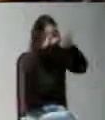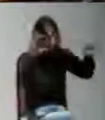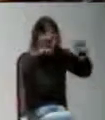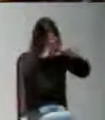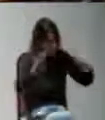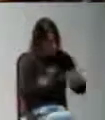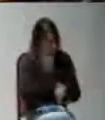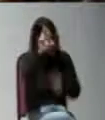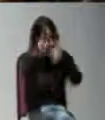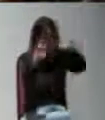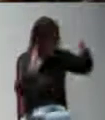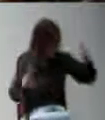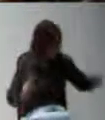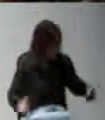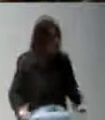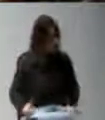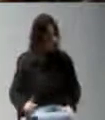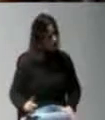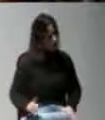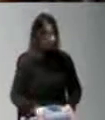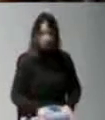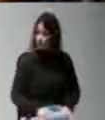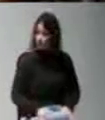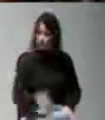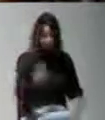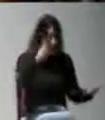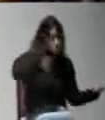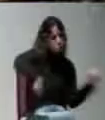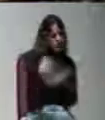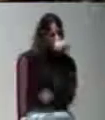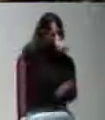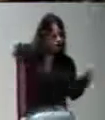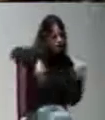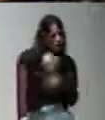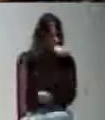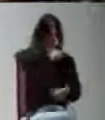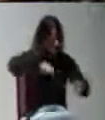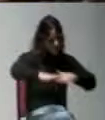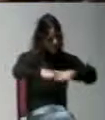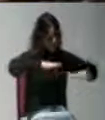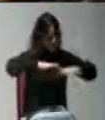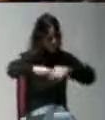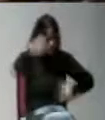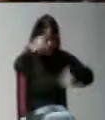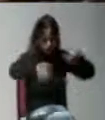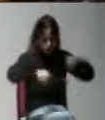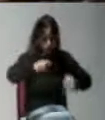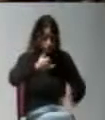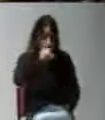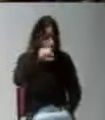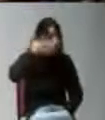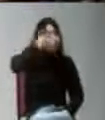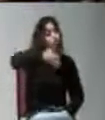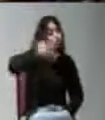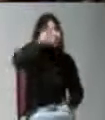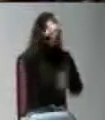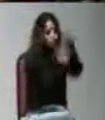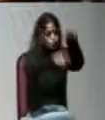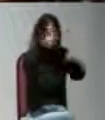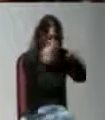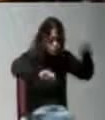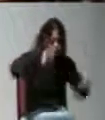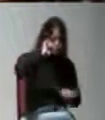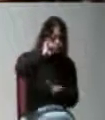outras. Mas há uma fluidez neste movimento. Os discursos dos sujeitos se transformam mutuamente e